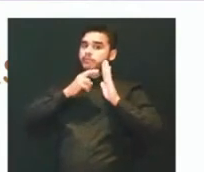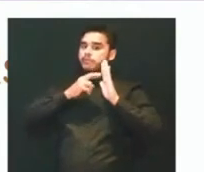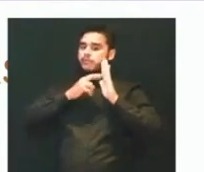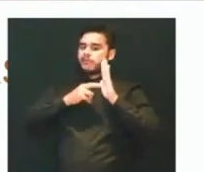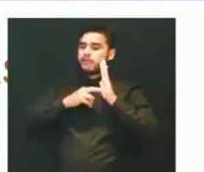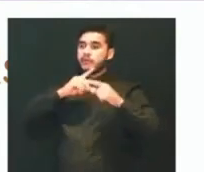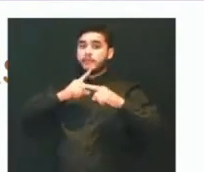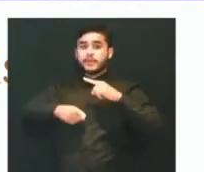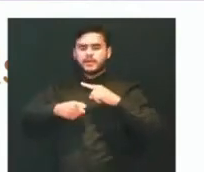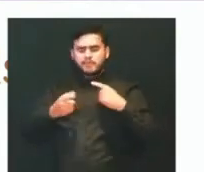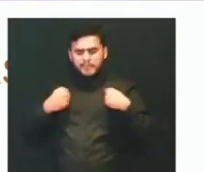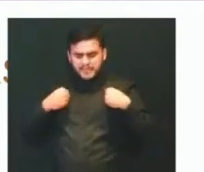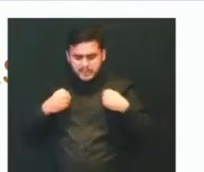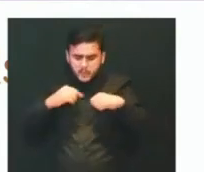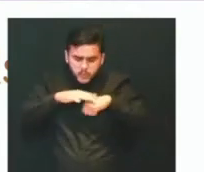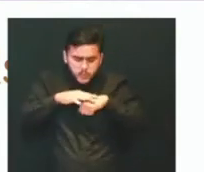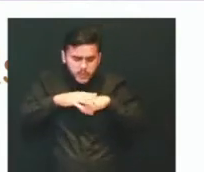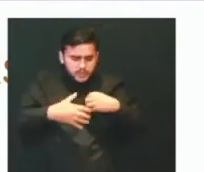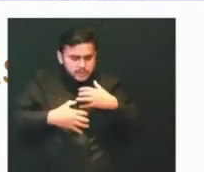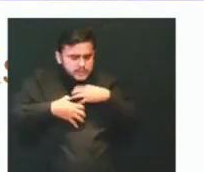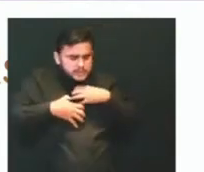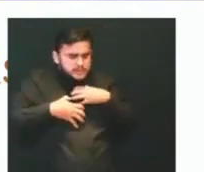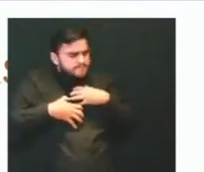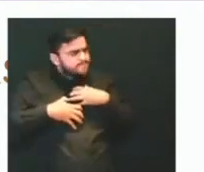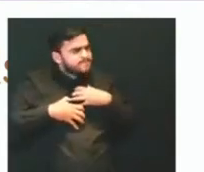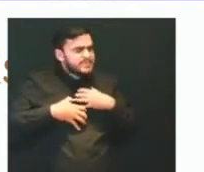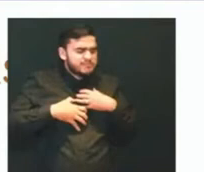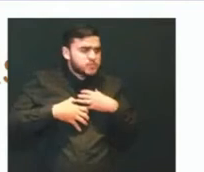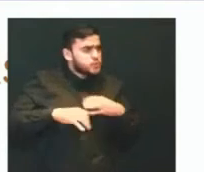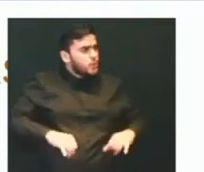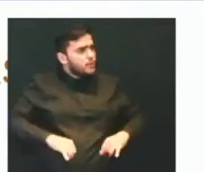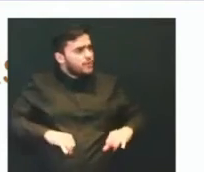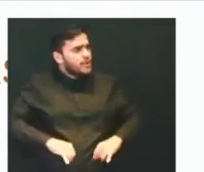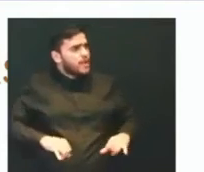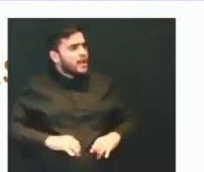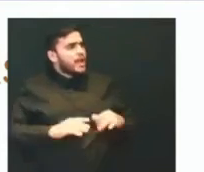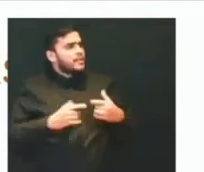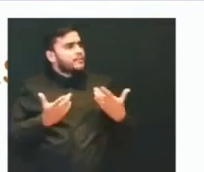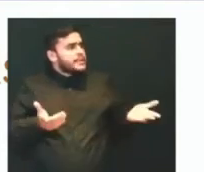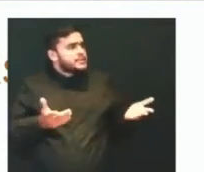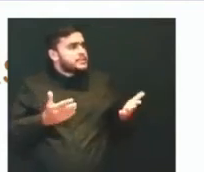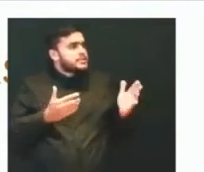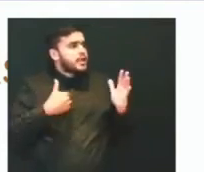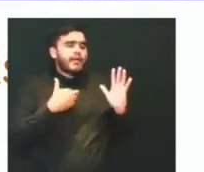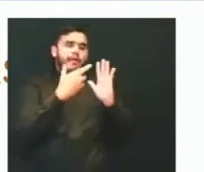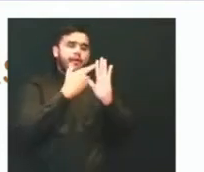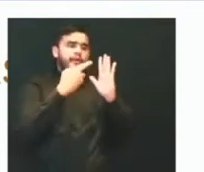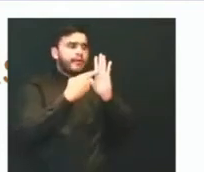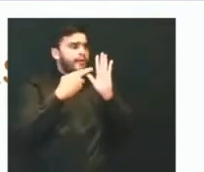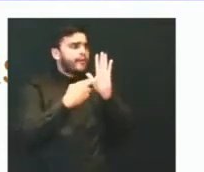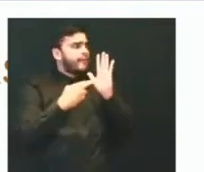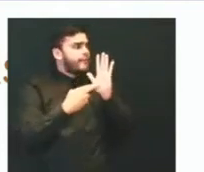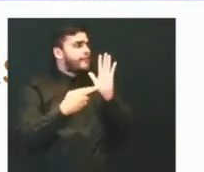paciente, abaixo dos sintomas, e limita ainda mais a alimentação. Então, tem que ter cuidado, por isso que é muito importante